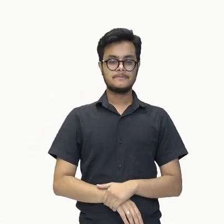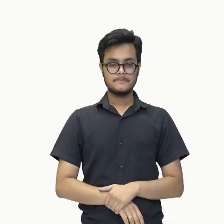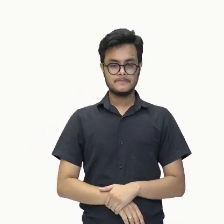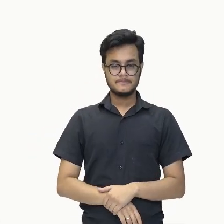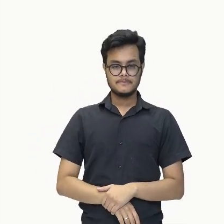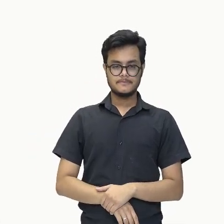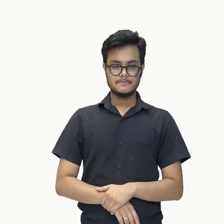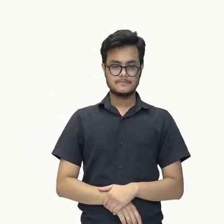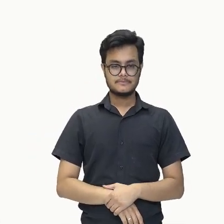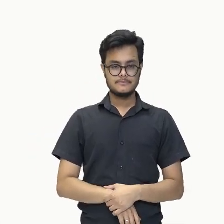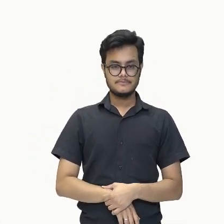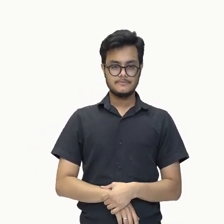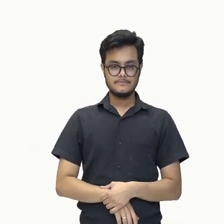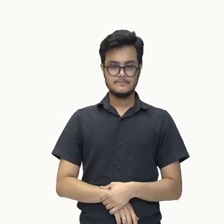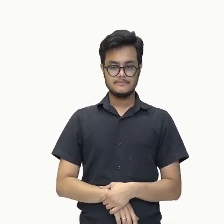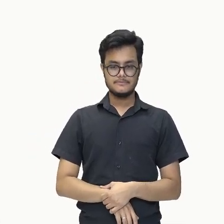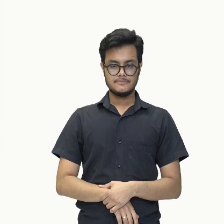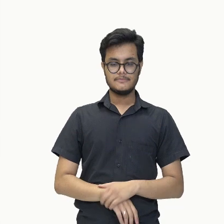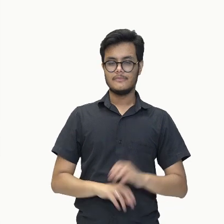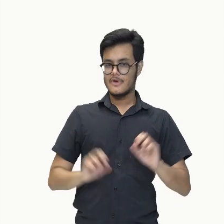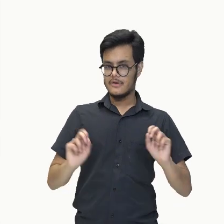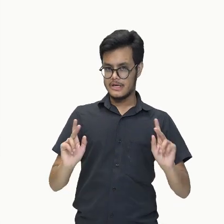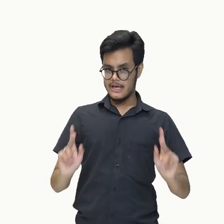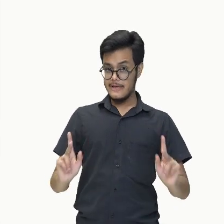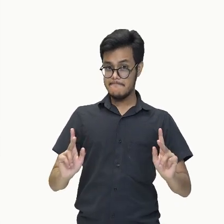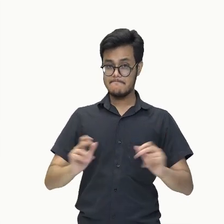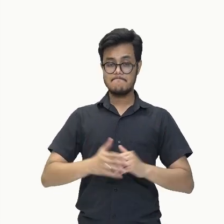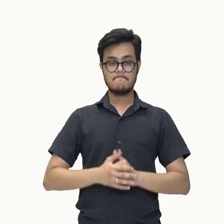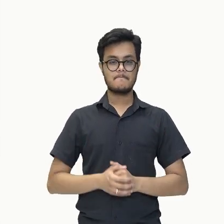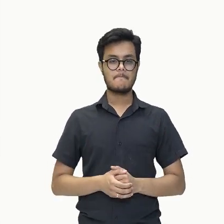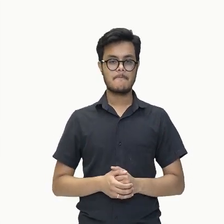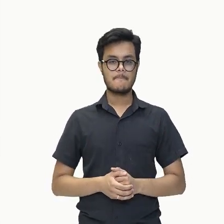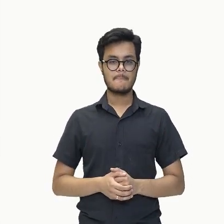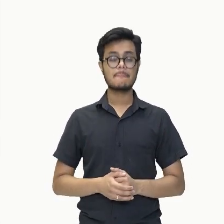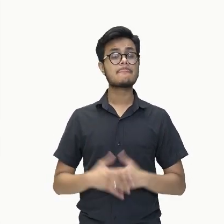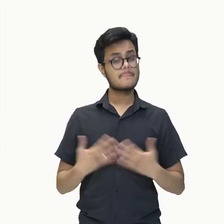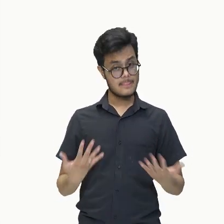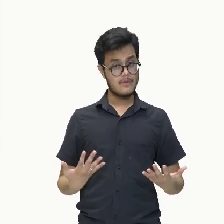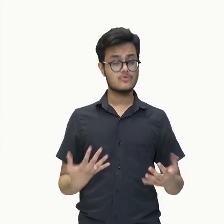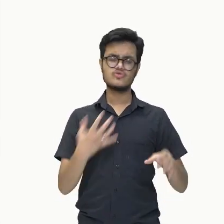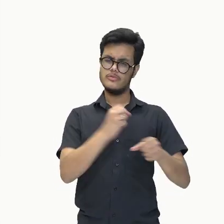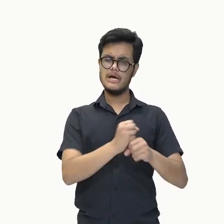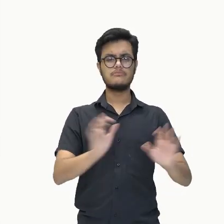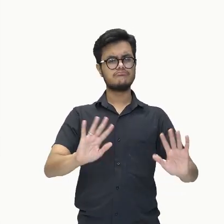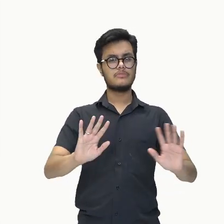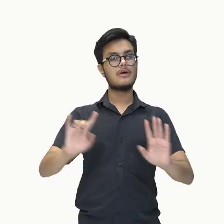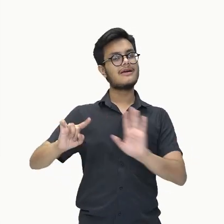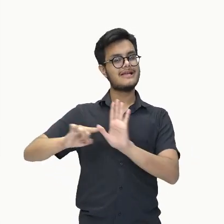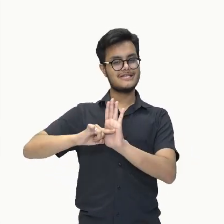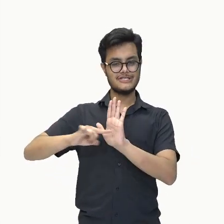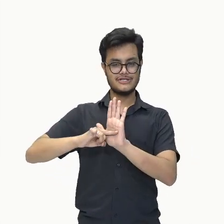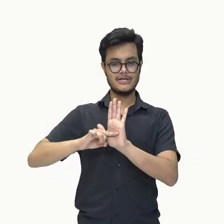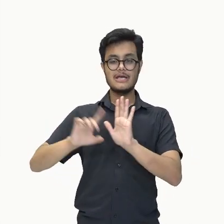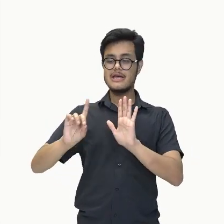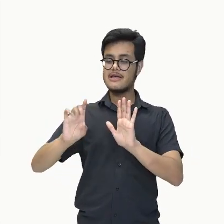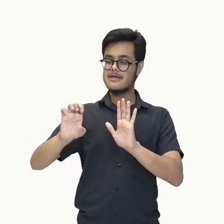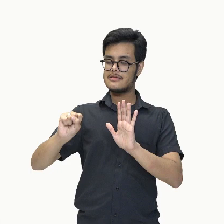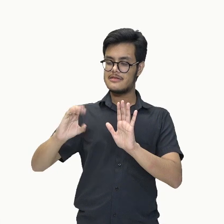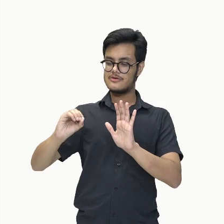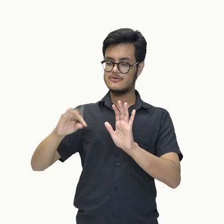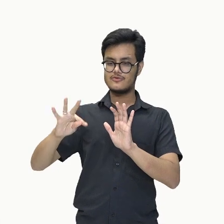são duas parcelas no fator, ao invés de somarmos, a operação agora será o quê?